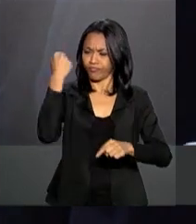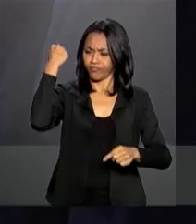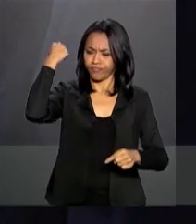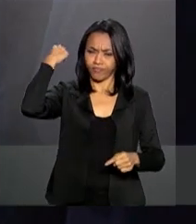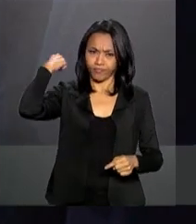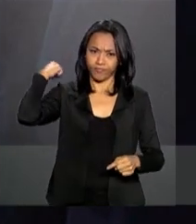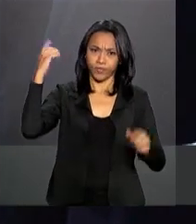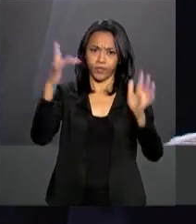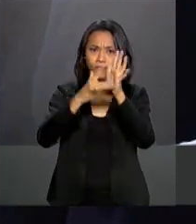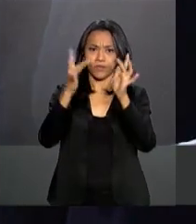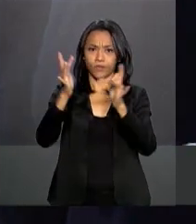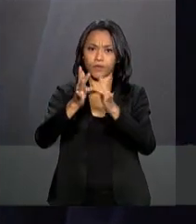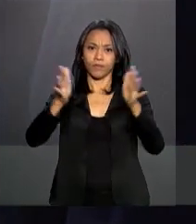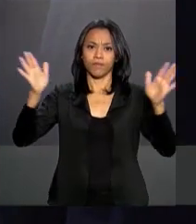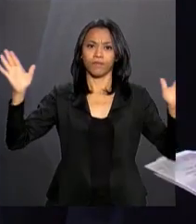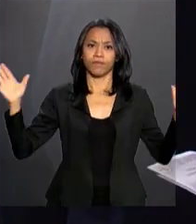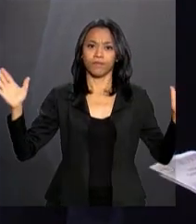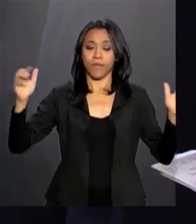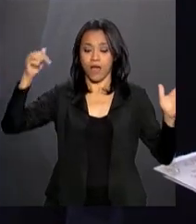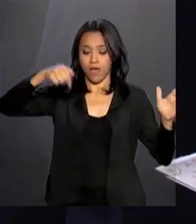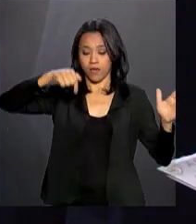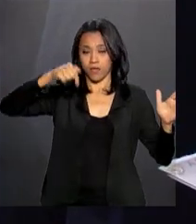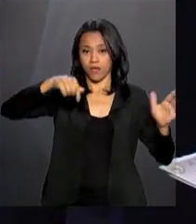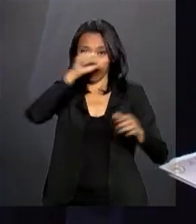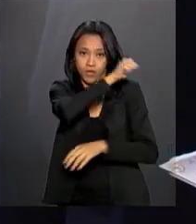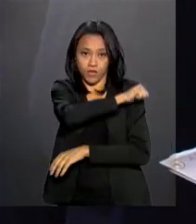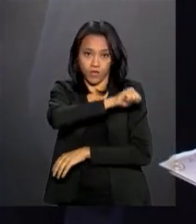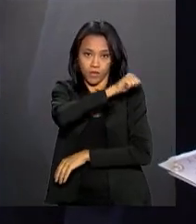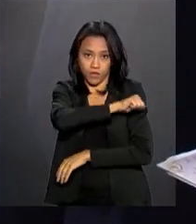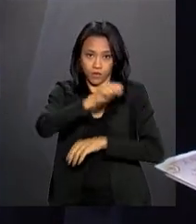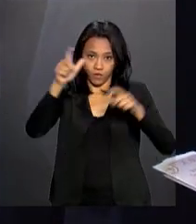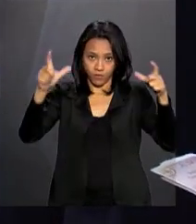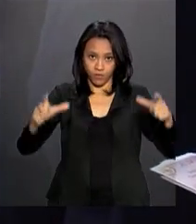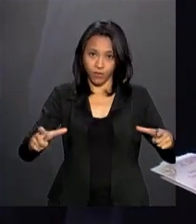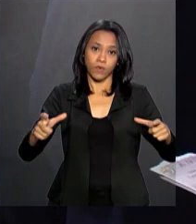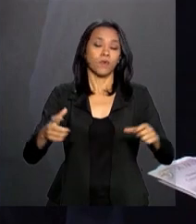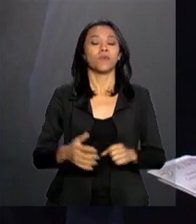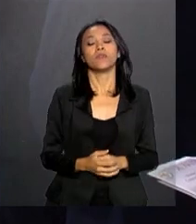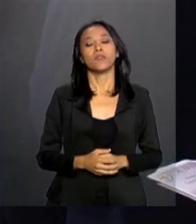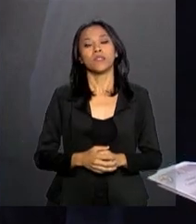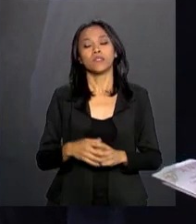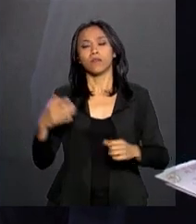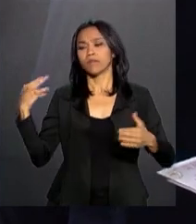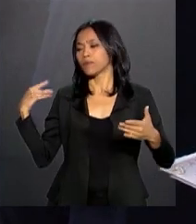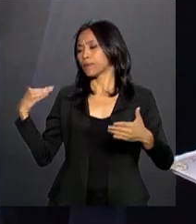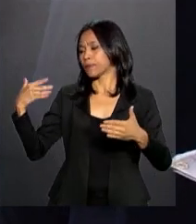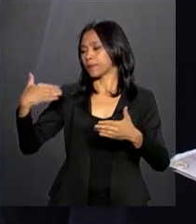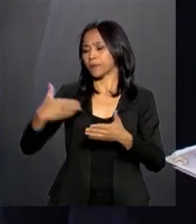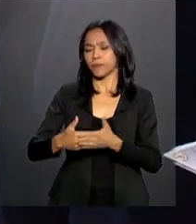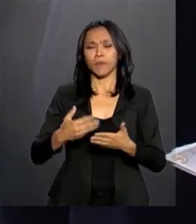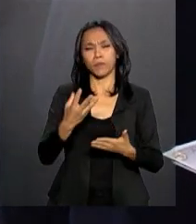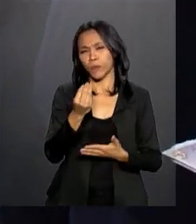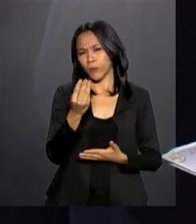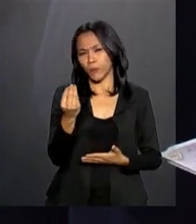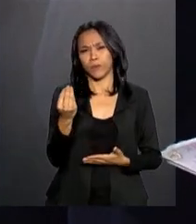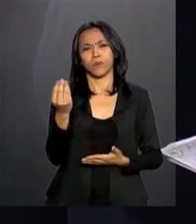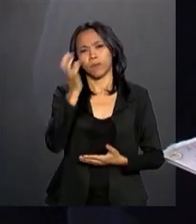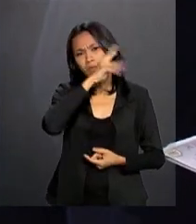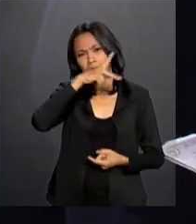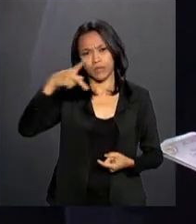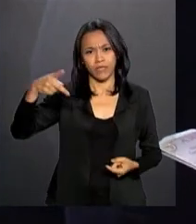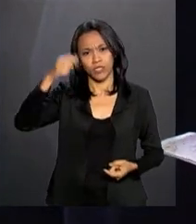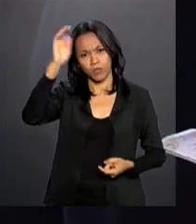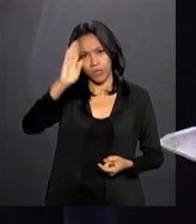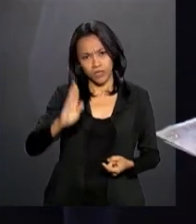Cristo Redentor aqui no Alto do Corcovado. De lá para cá, muitos presidentes da República,